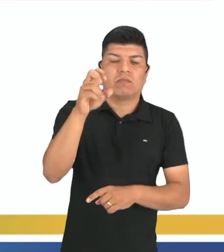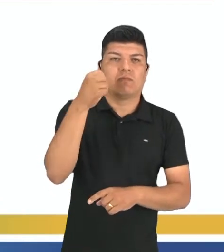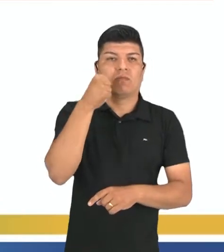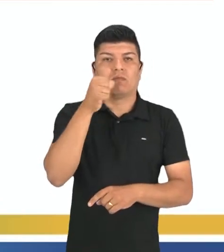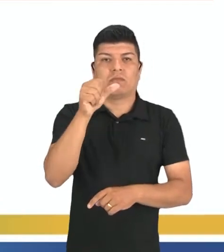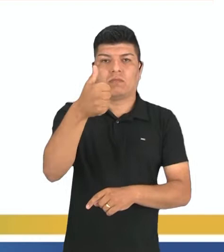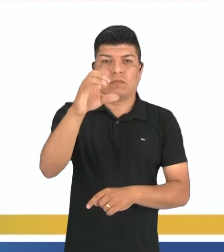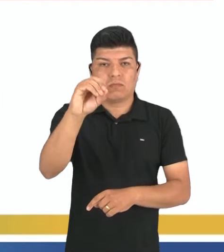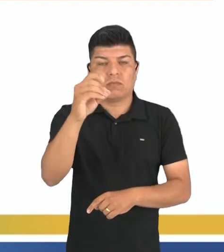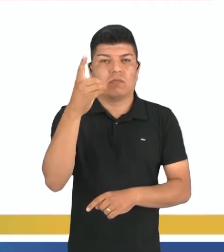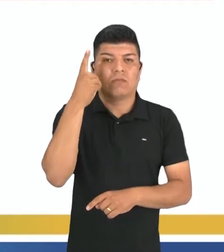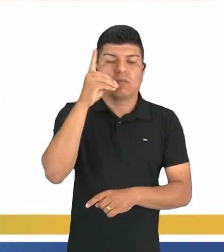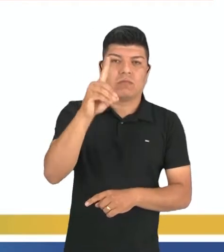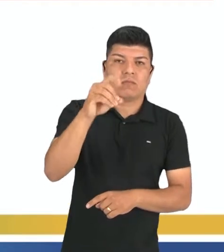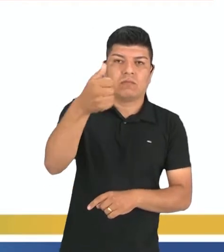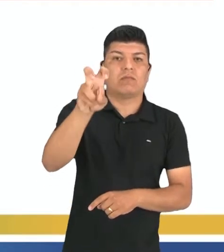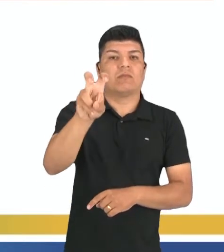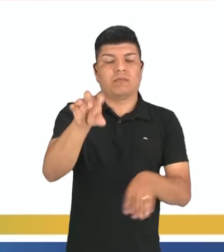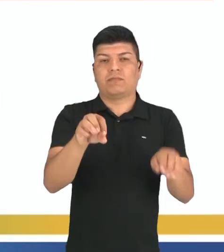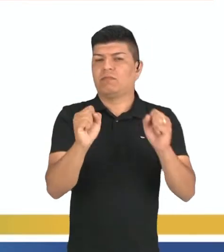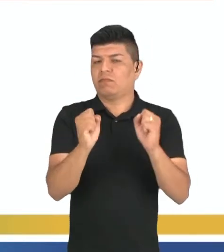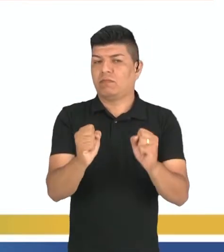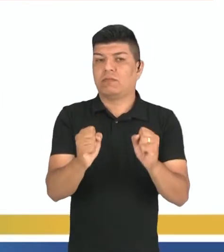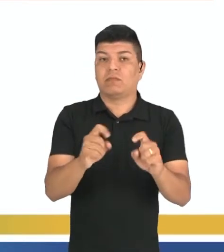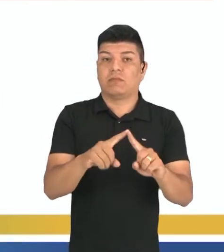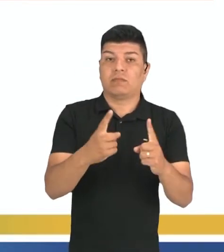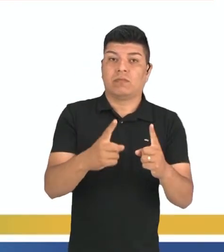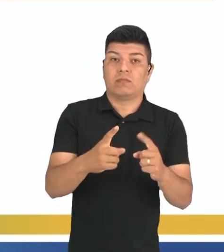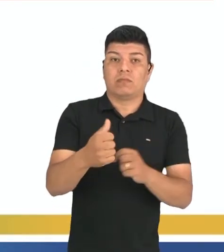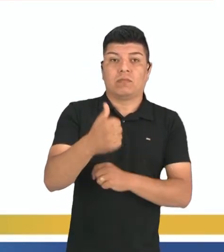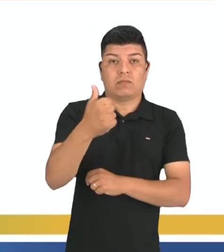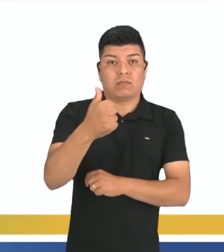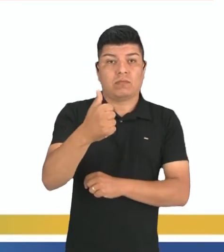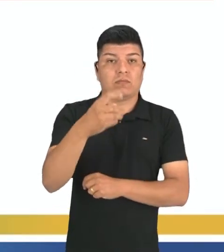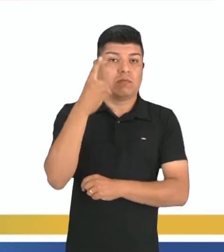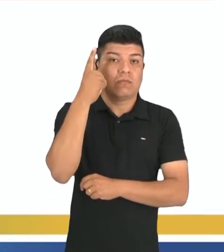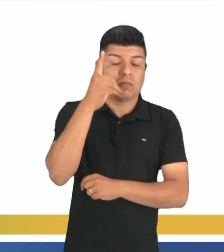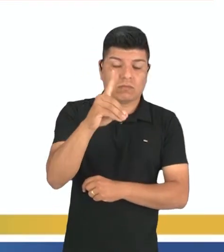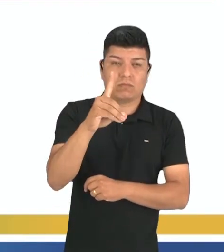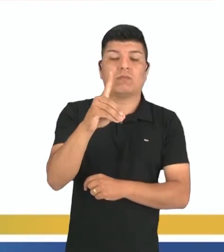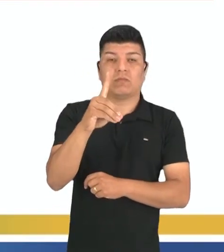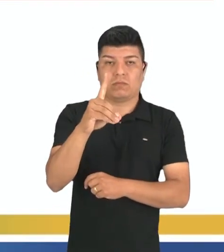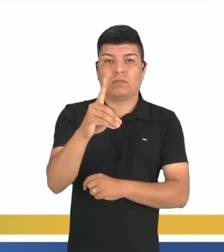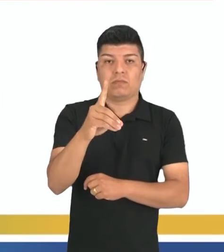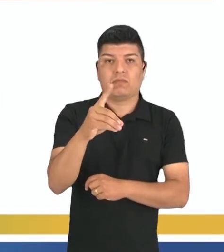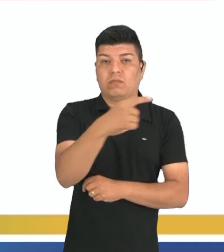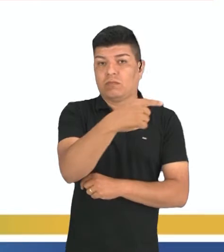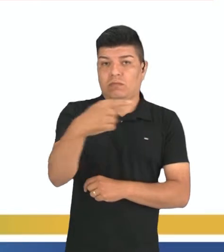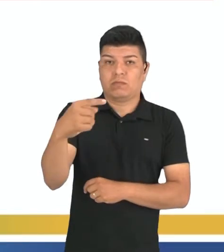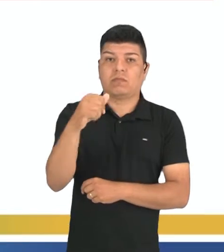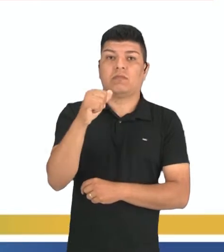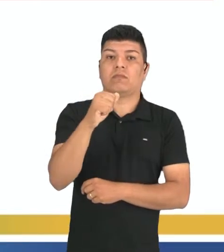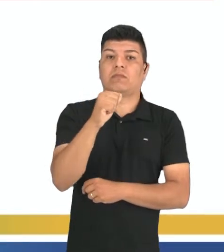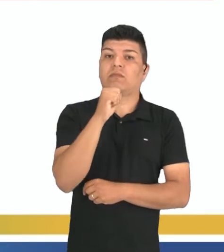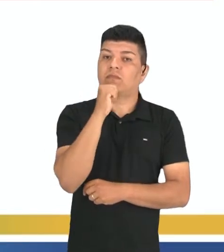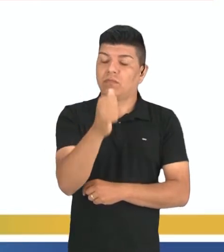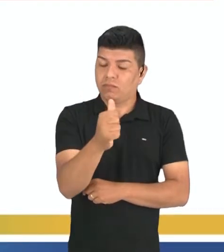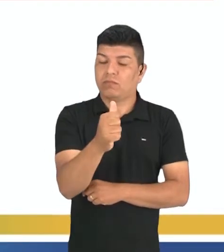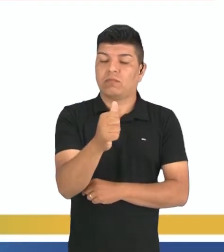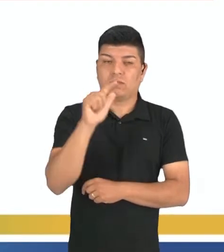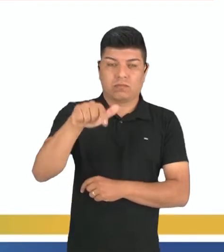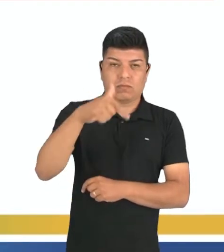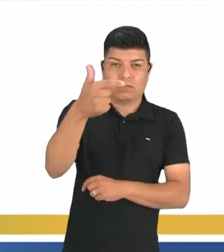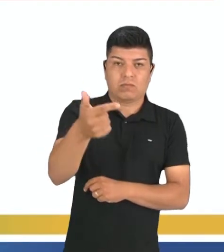15. Então, sempre o primeiro dia do ciclo vai ser o primeiro dia de menstruação. Depois do 5º dia, quando